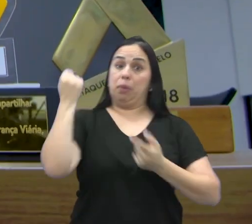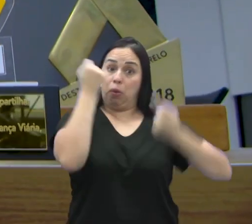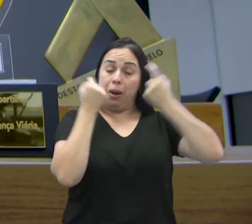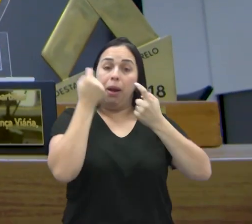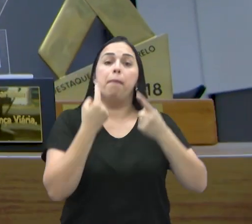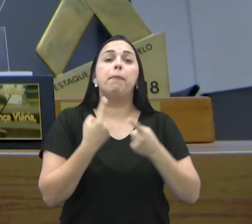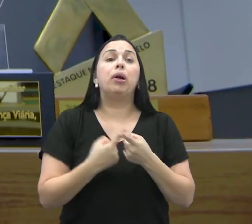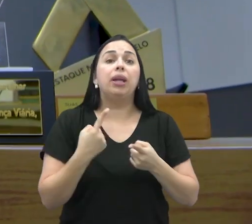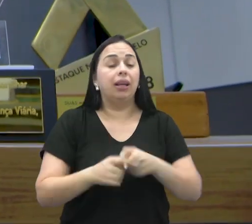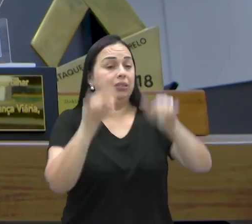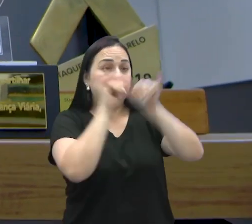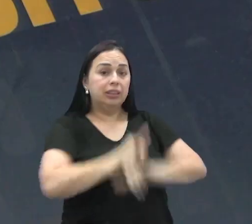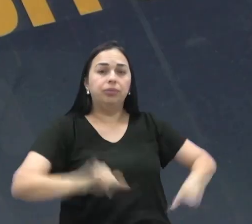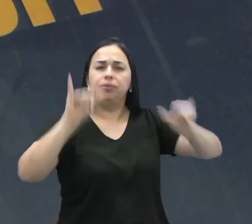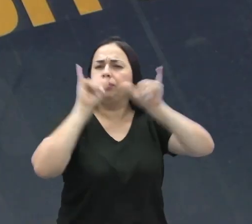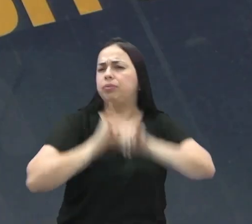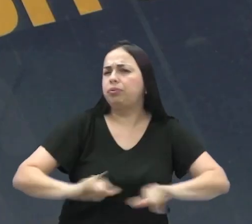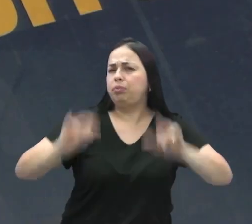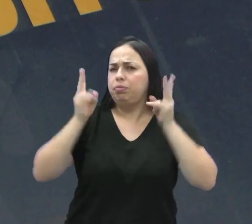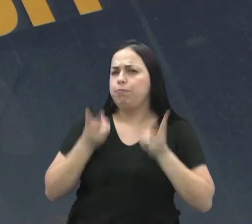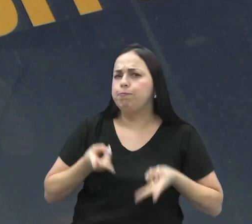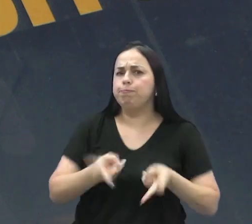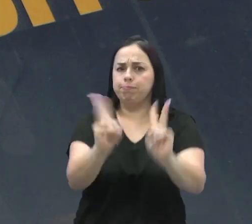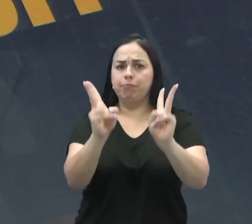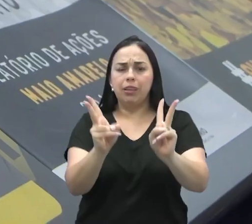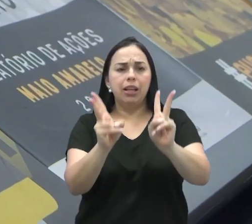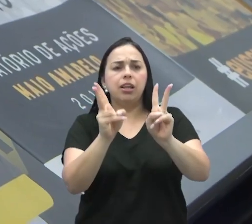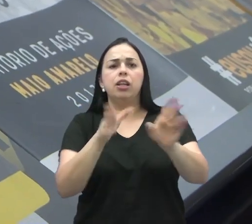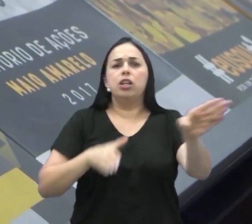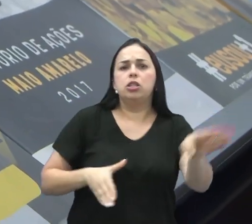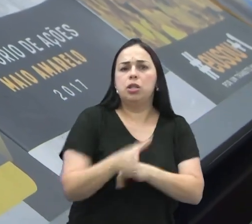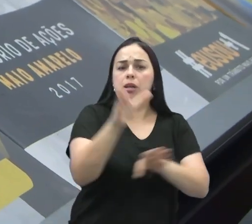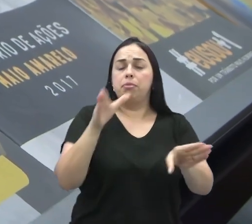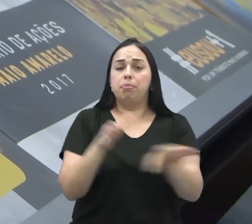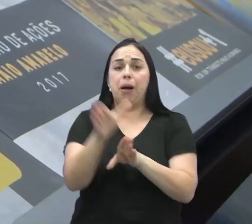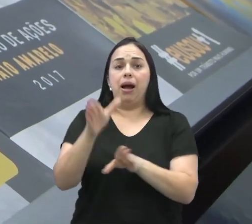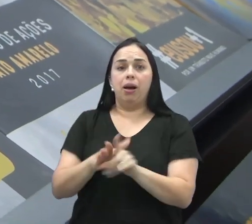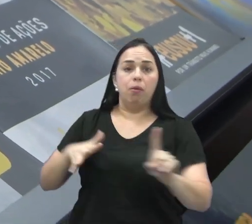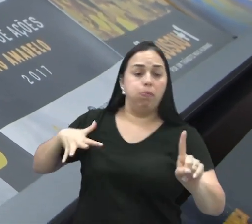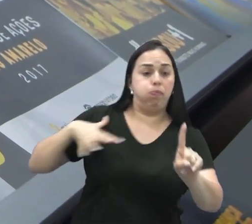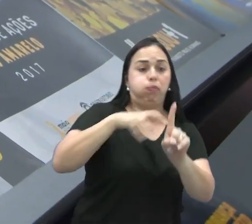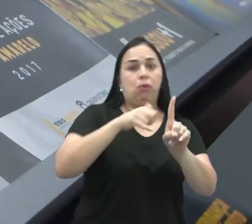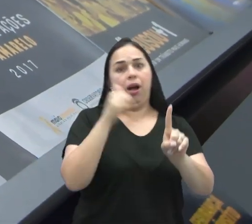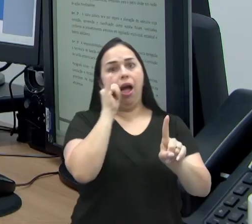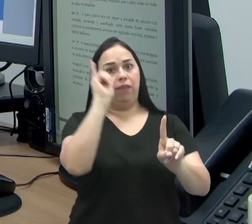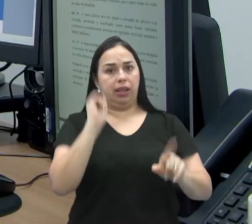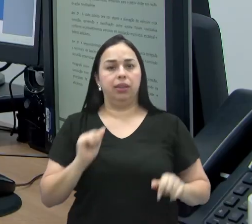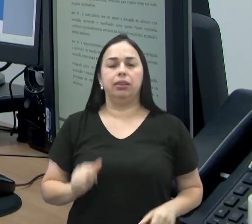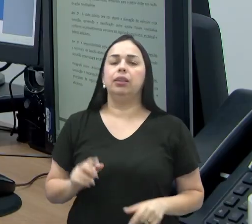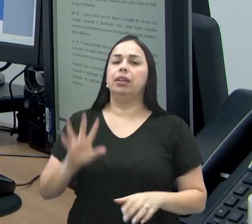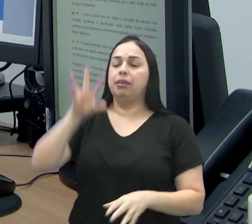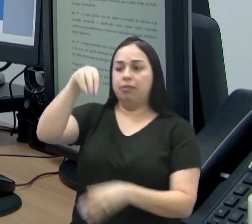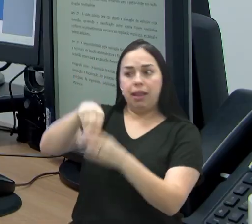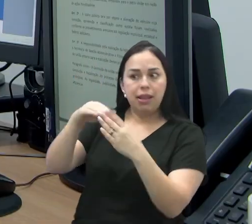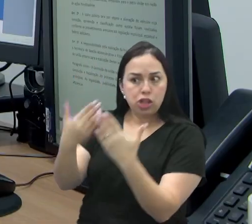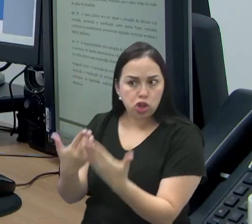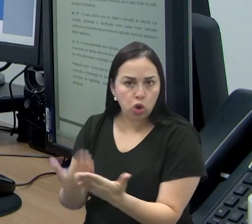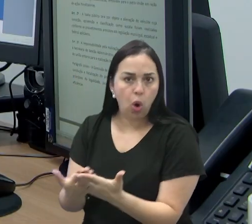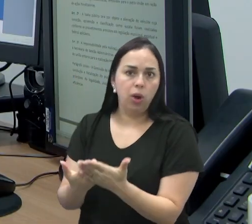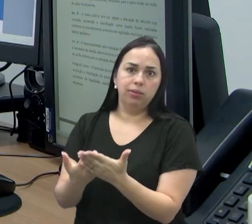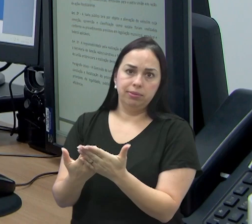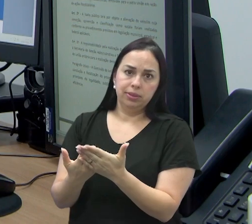de conscientização sobre o trânsito são feitas com frequência, na busca por diminuir os acidentes. A gente faz isso nas